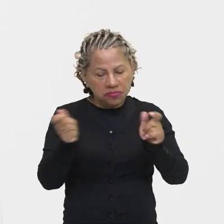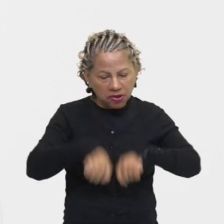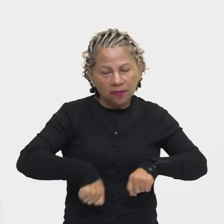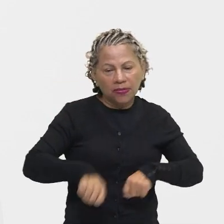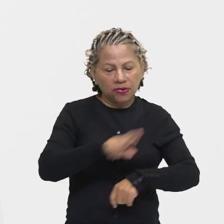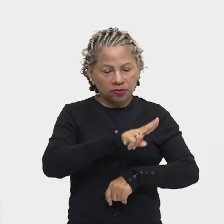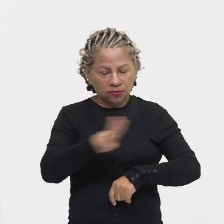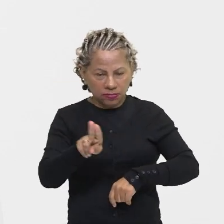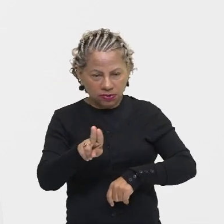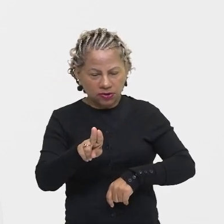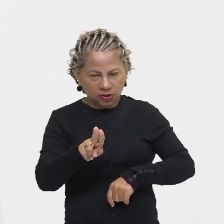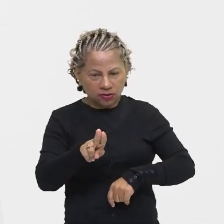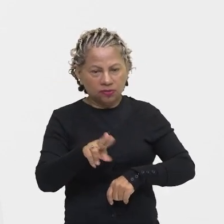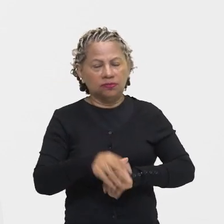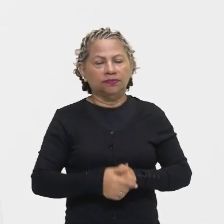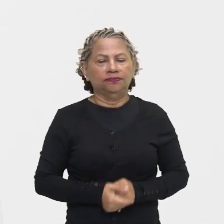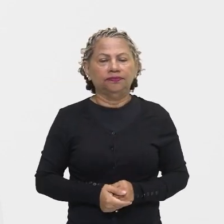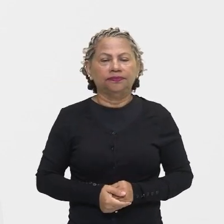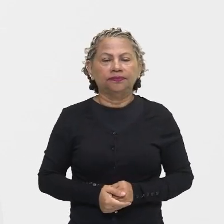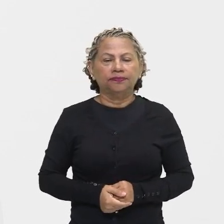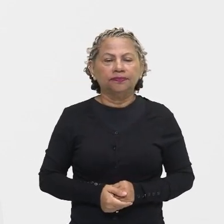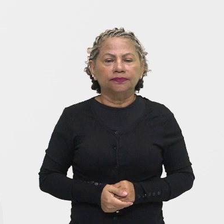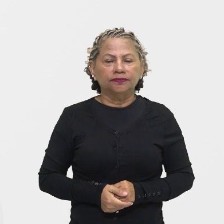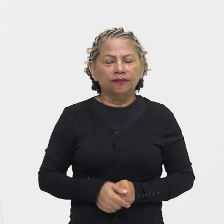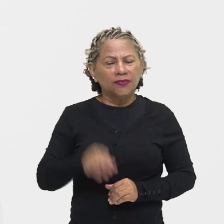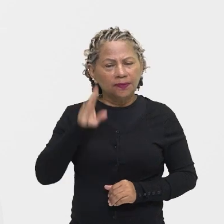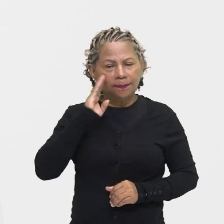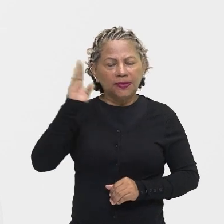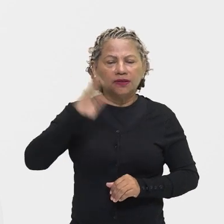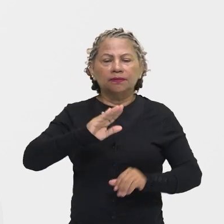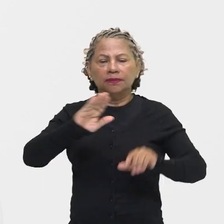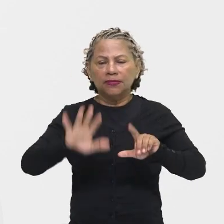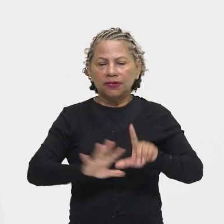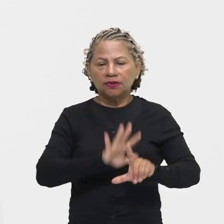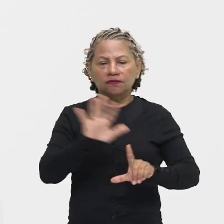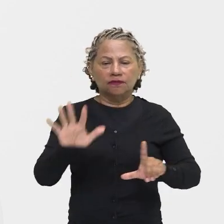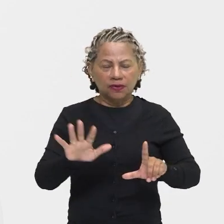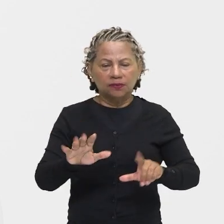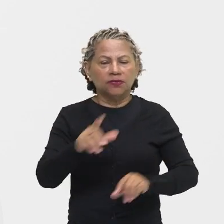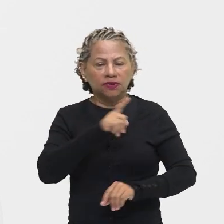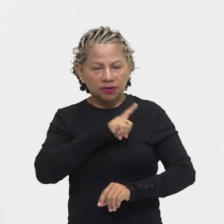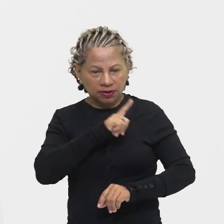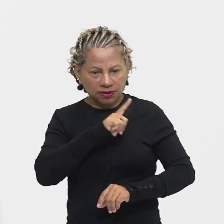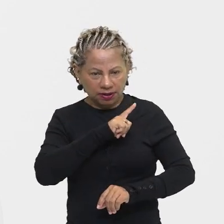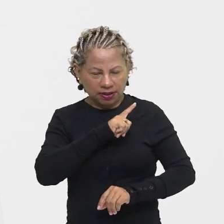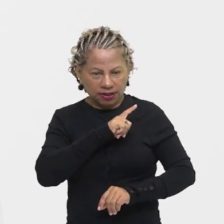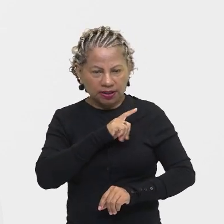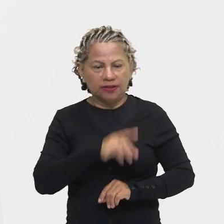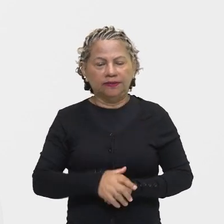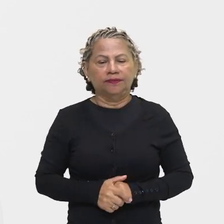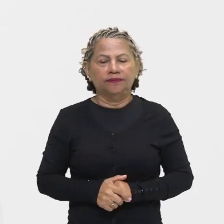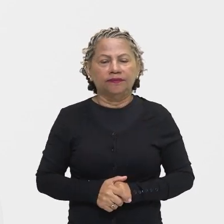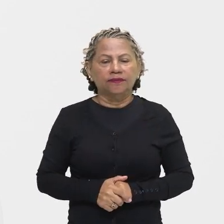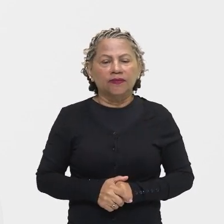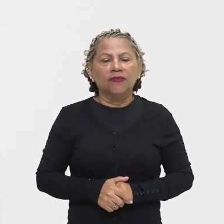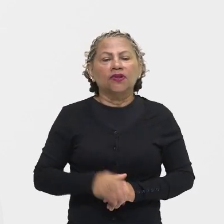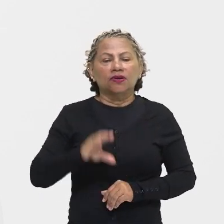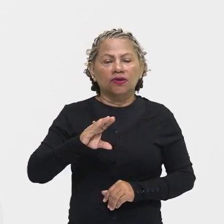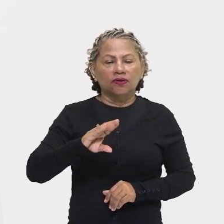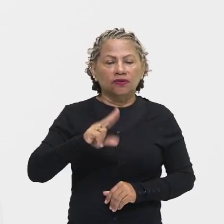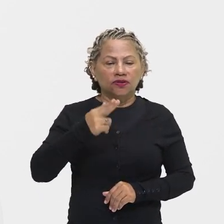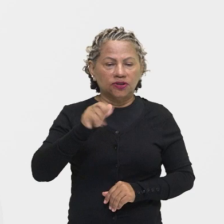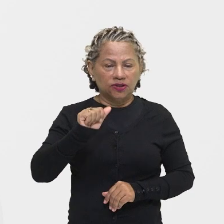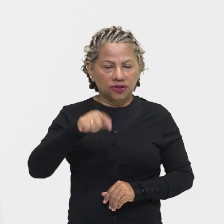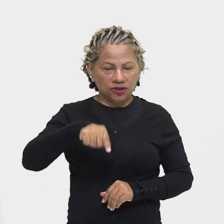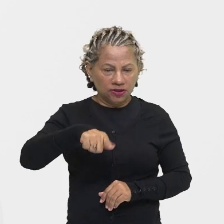causa. As principais plataformas de petição online são o